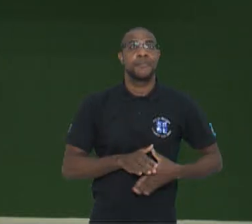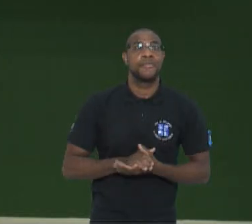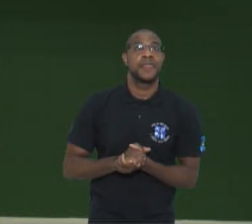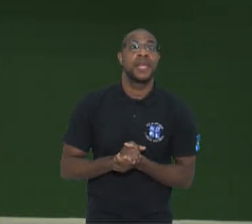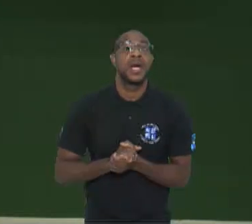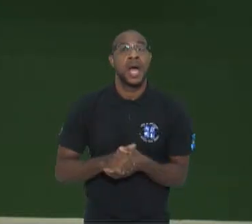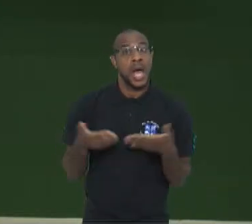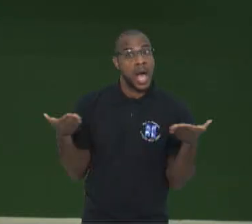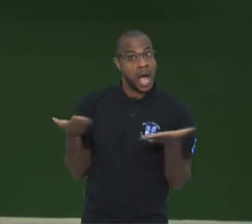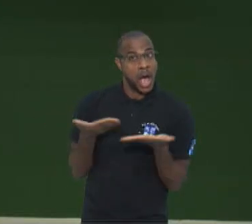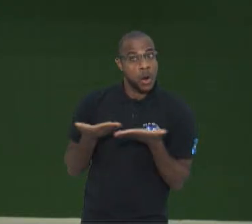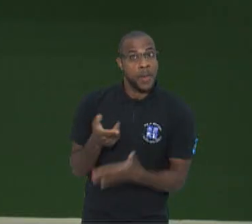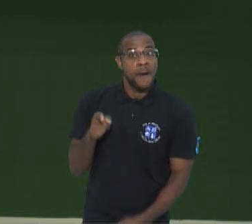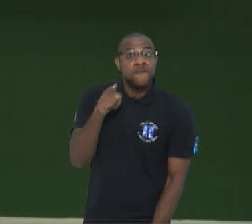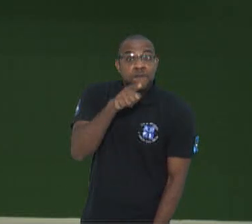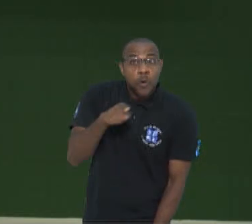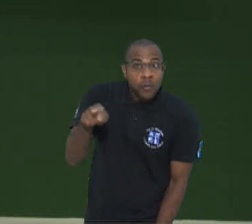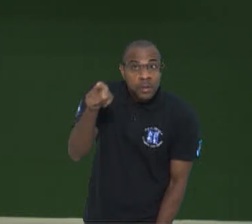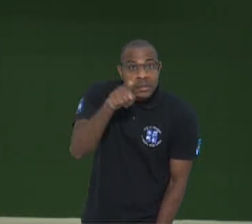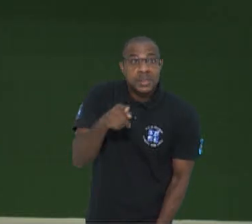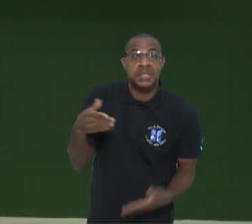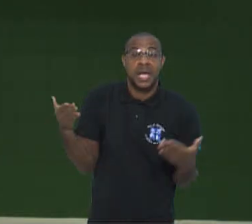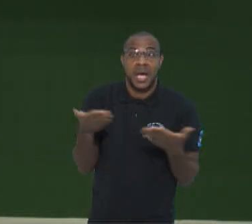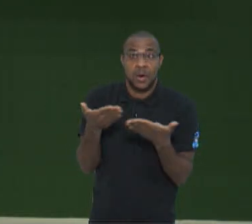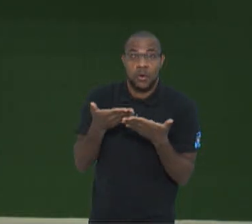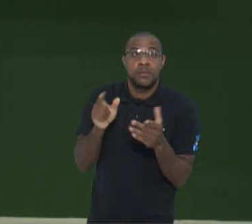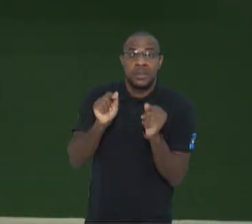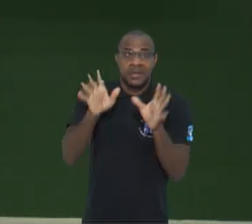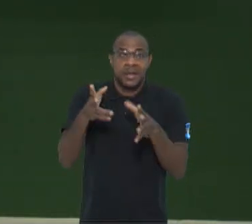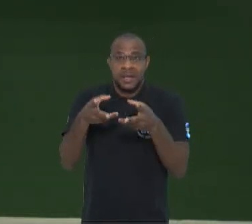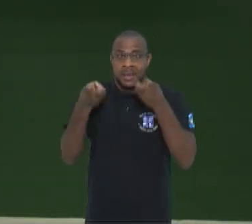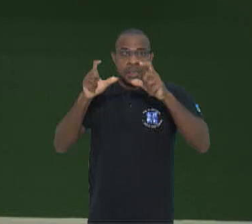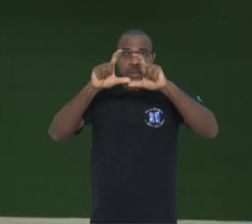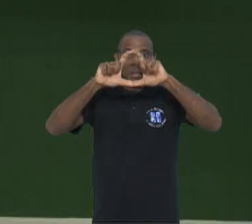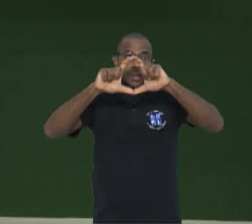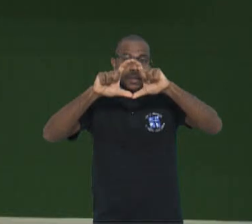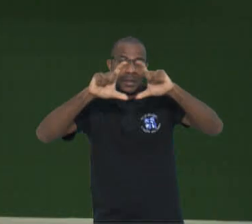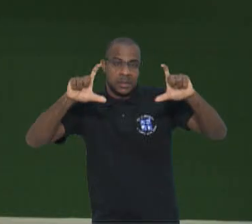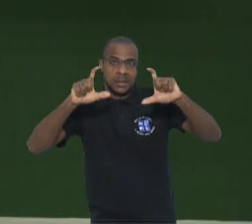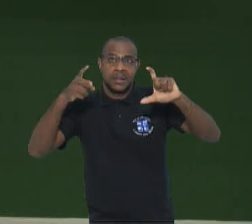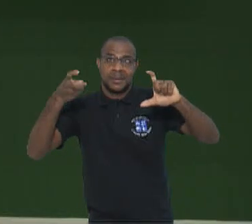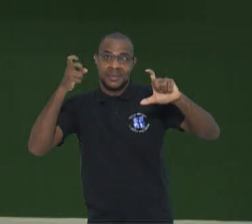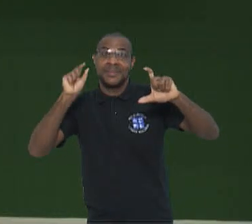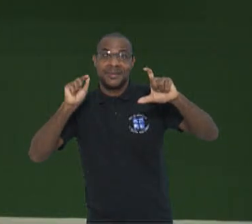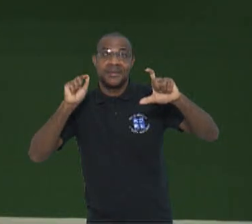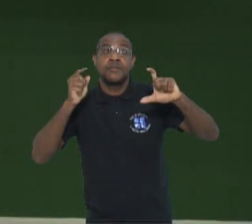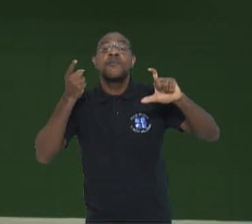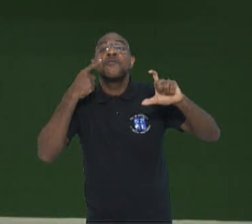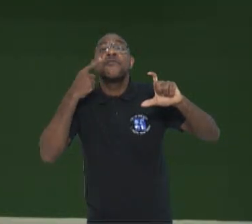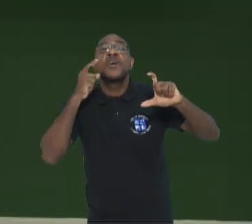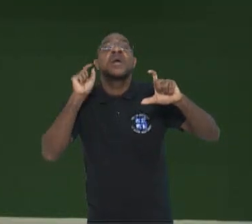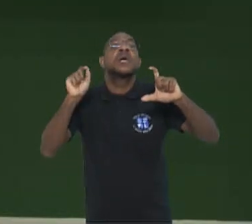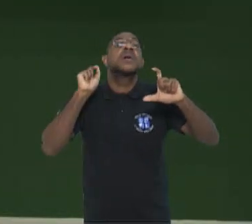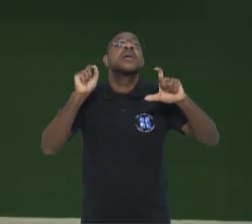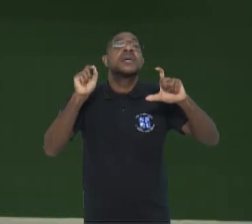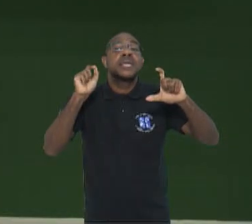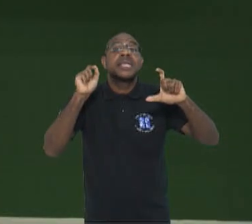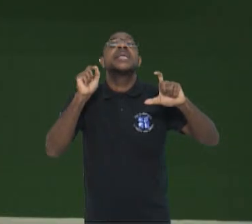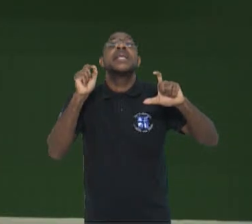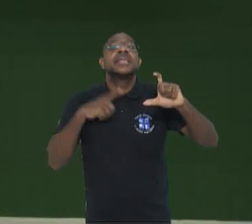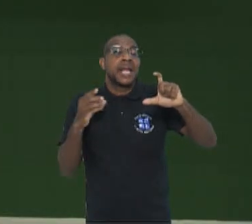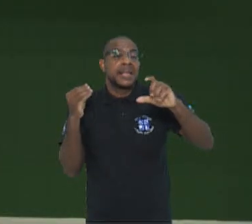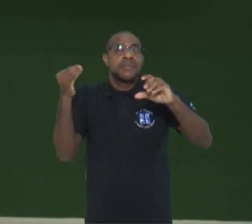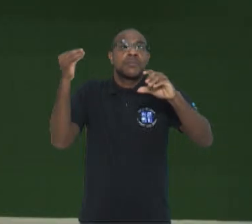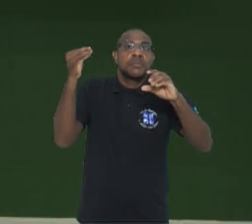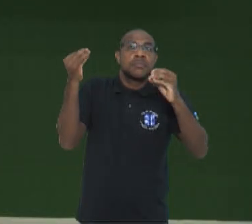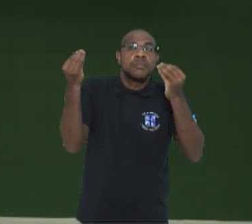agora vocês vão, a partir deste trecho, vocês vão ver quem é que está